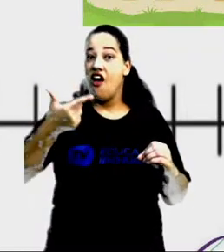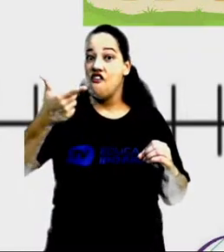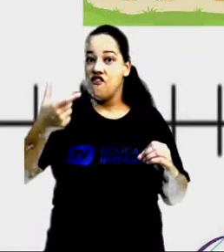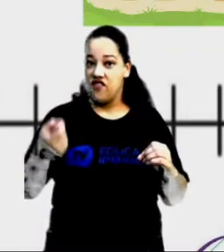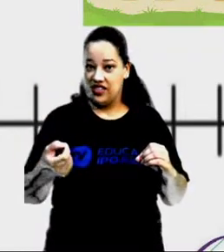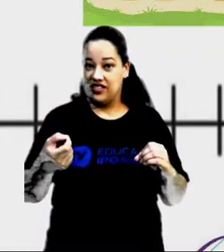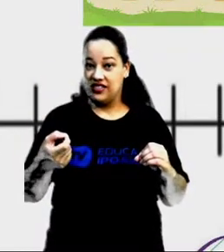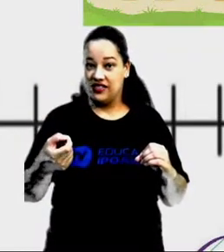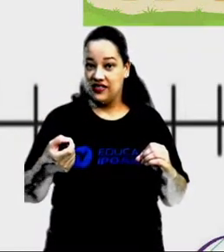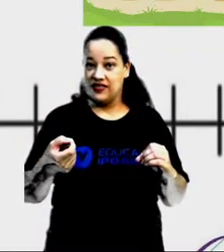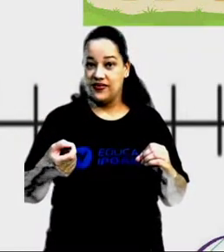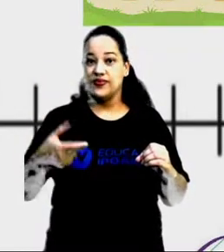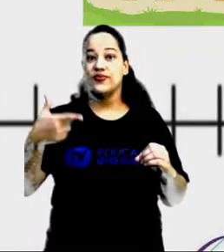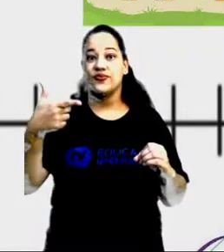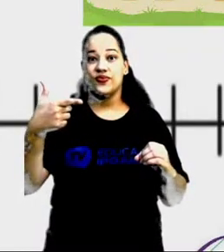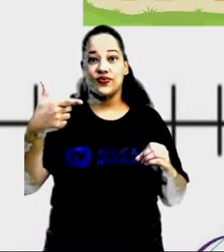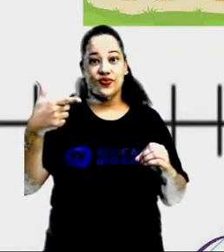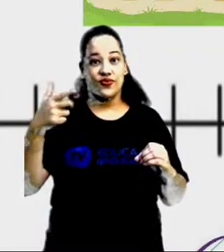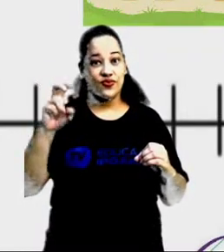20,